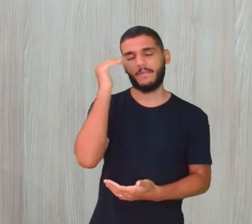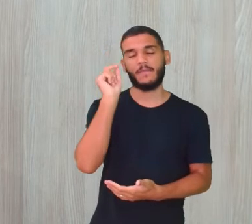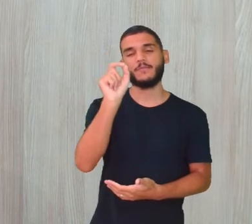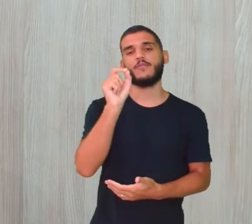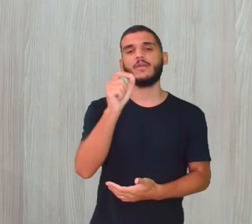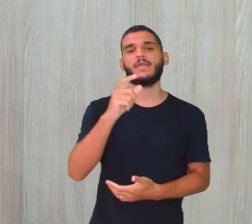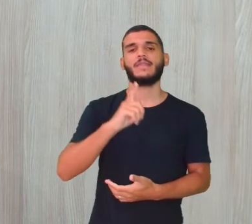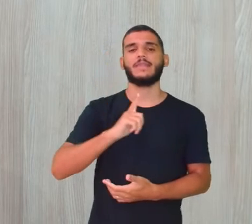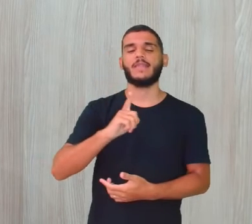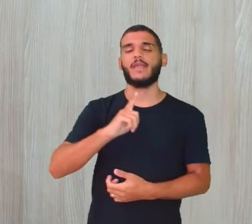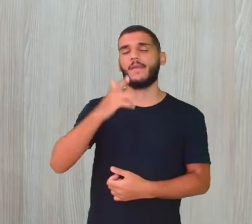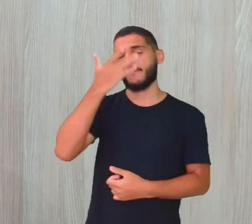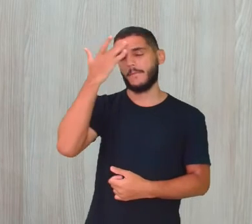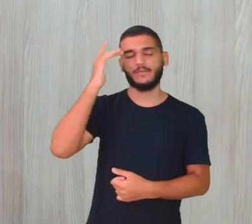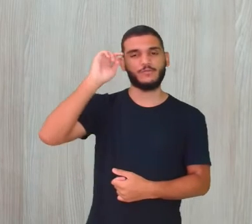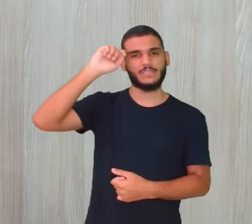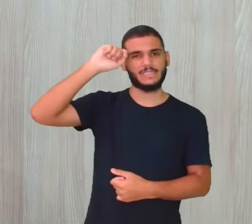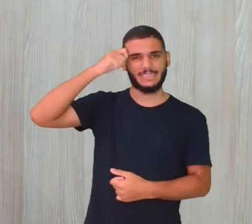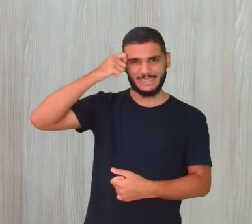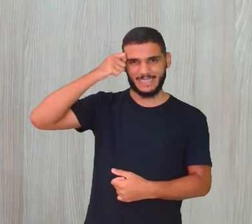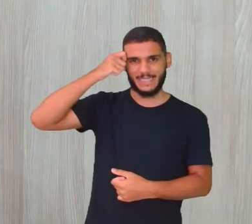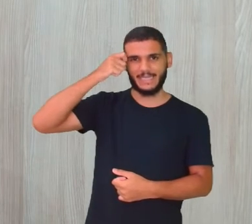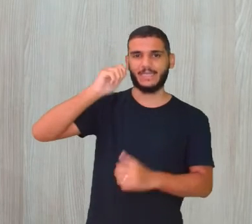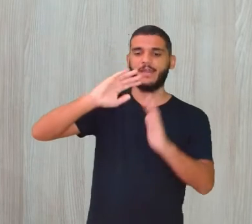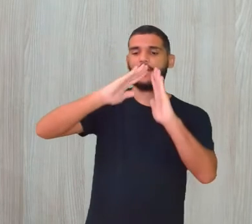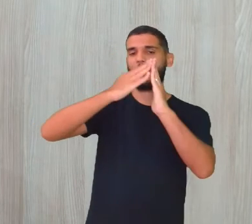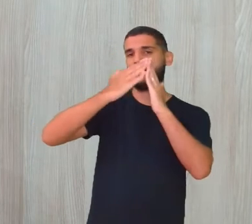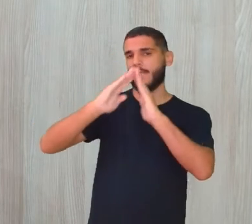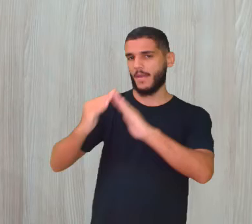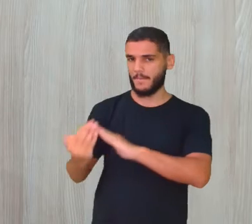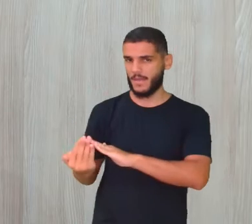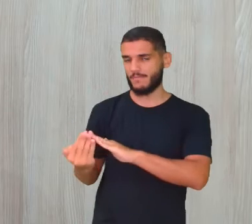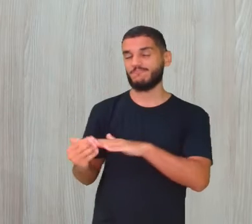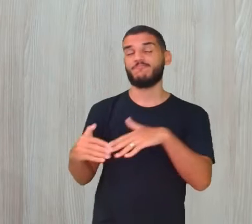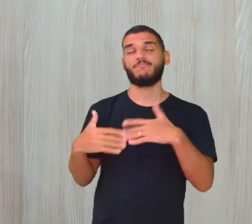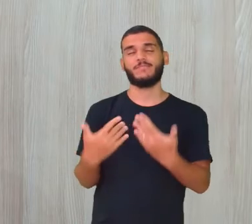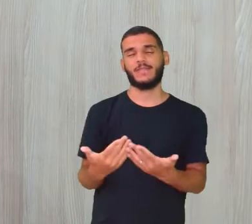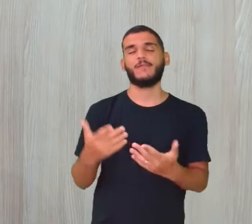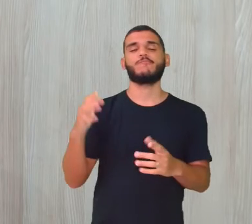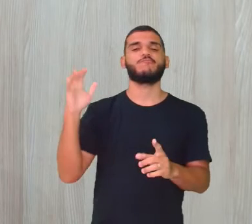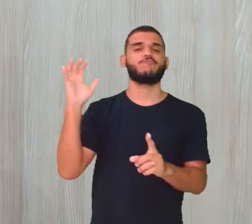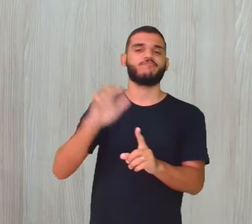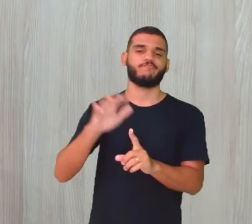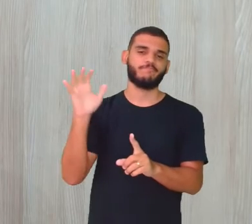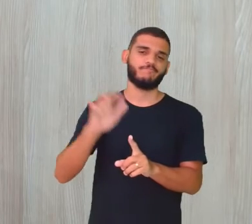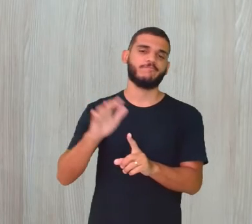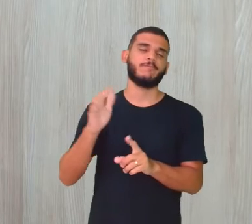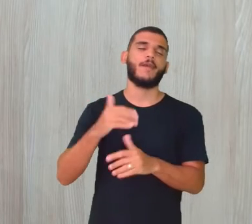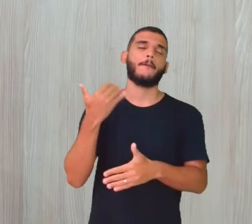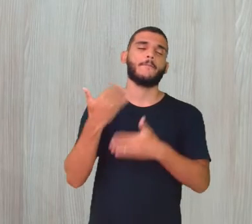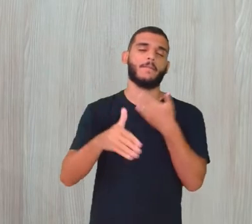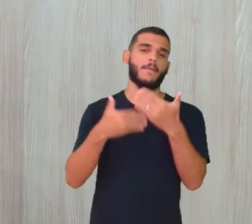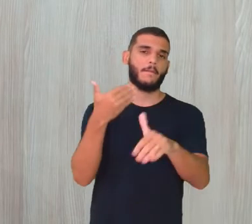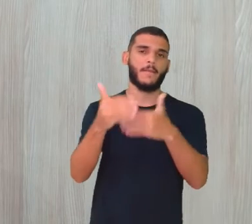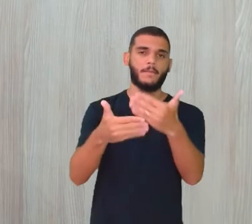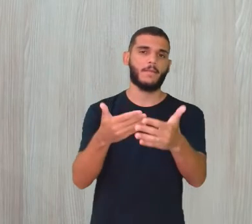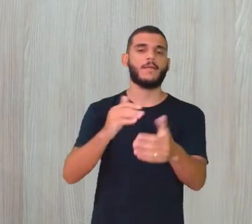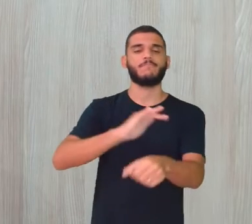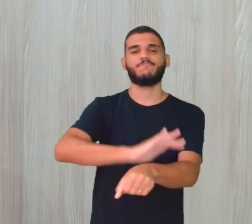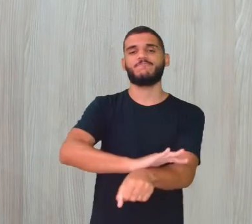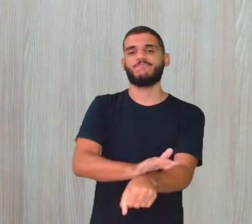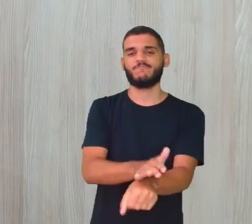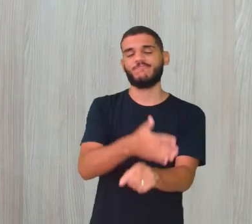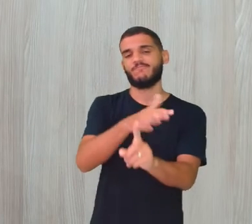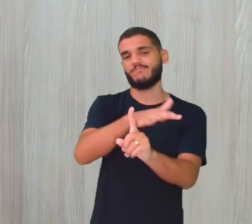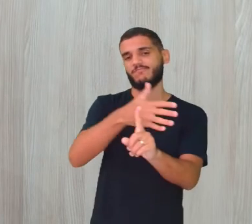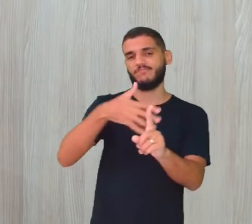população negra maior nas periferias, né? E aí também que são afetadas com todo esse processo aí do racismo